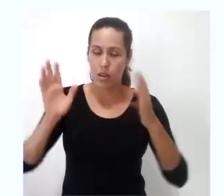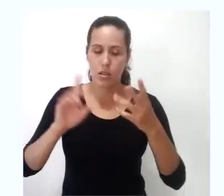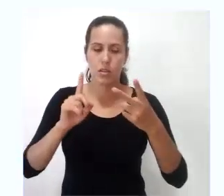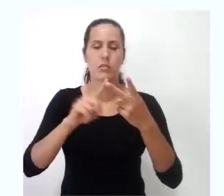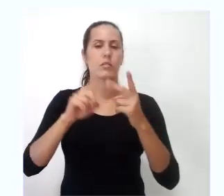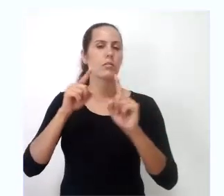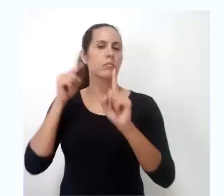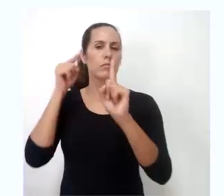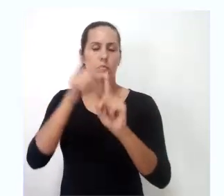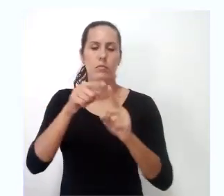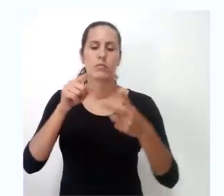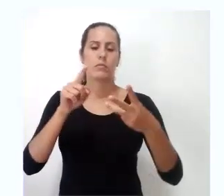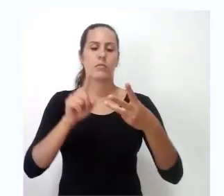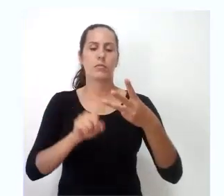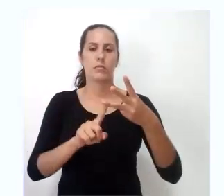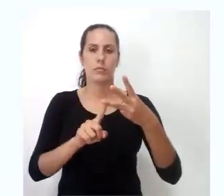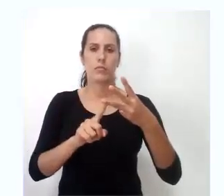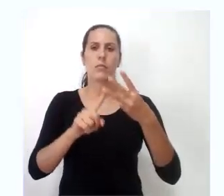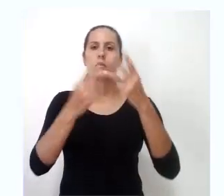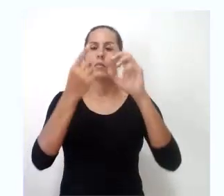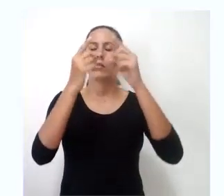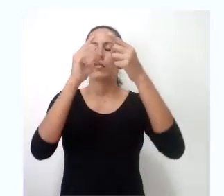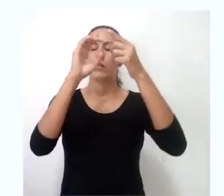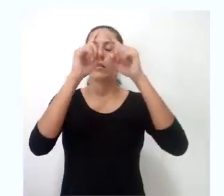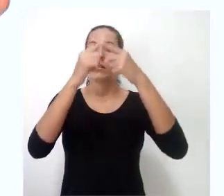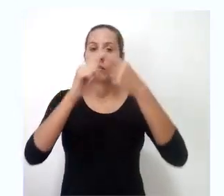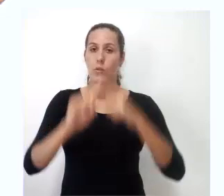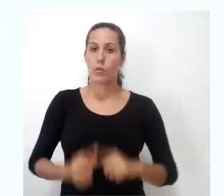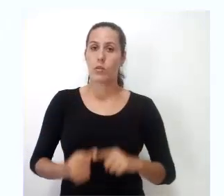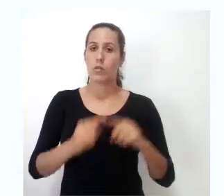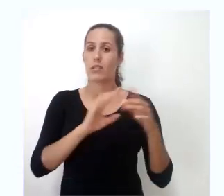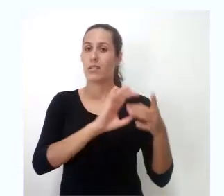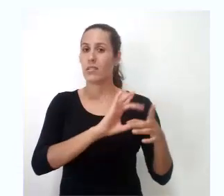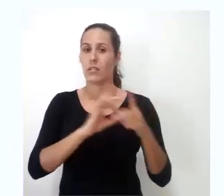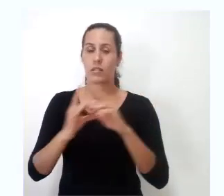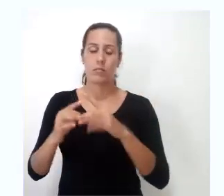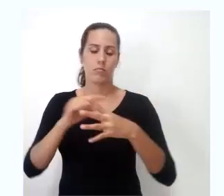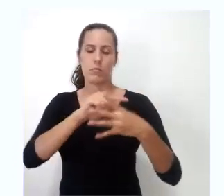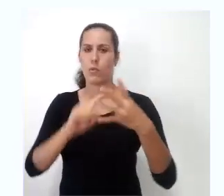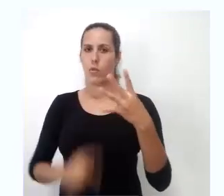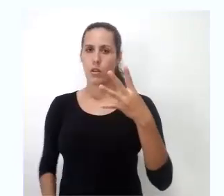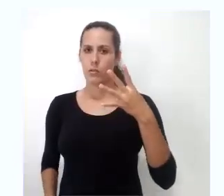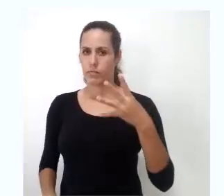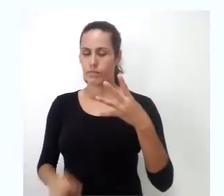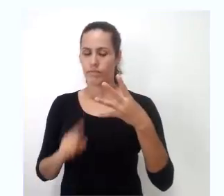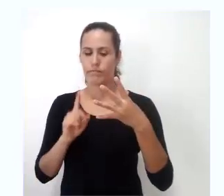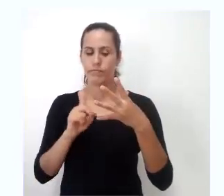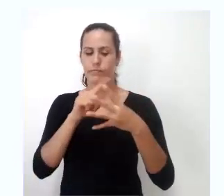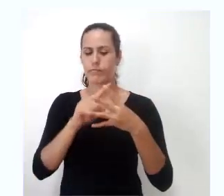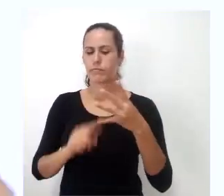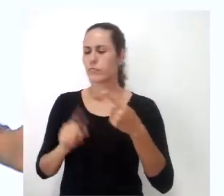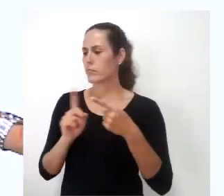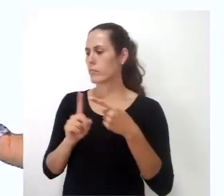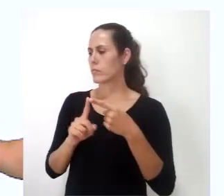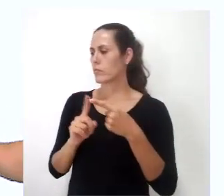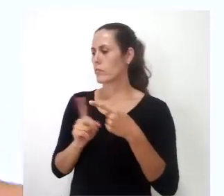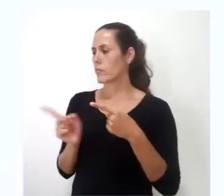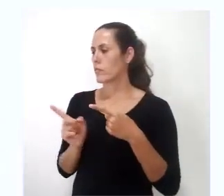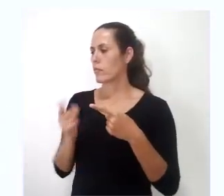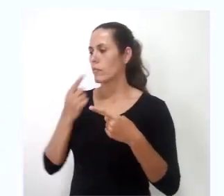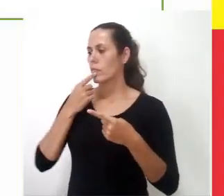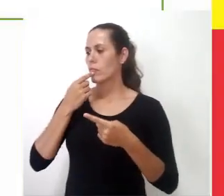objetividade, coerência, certo? A exemplificação, a ideia sustentada. Nós temos aqui a